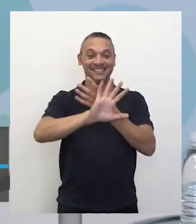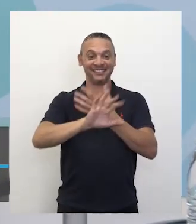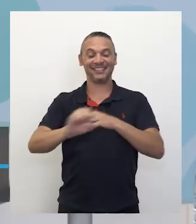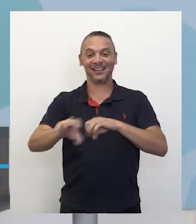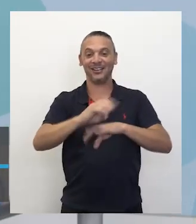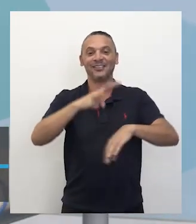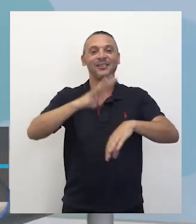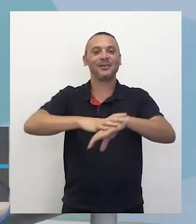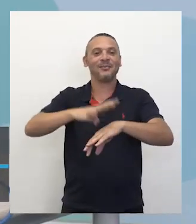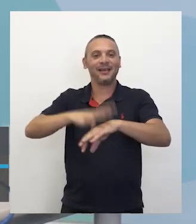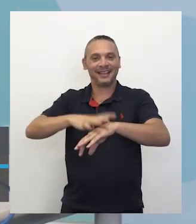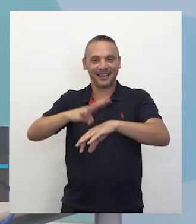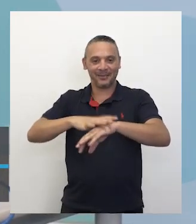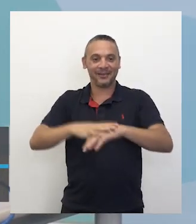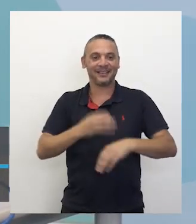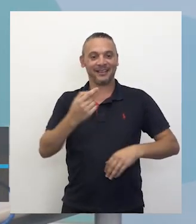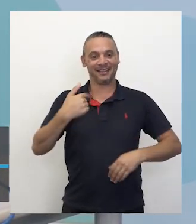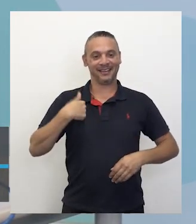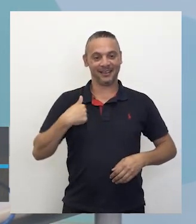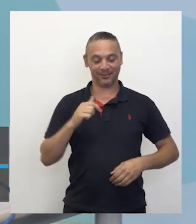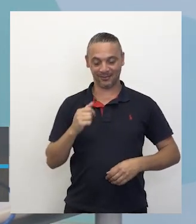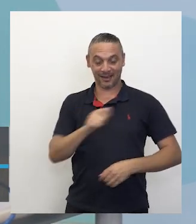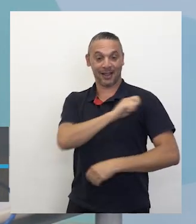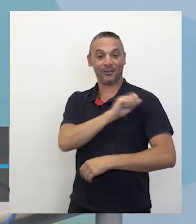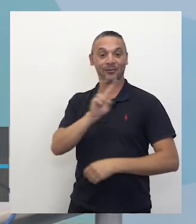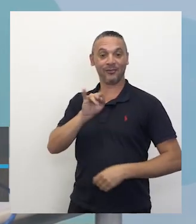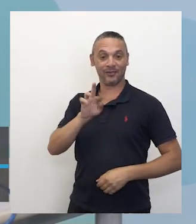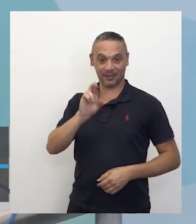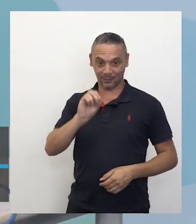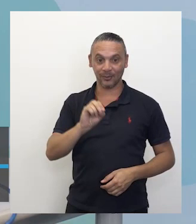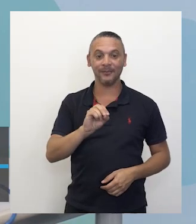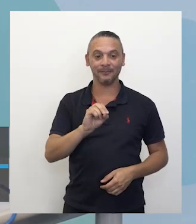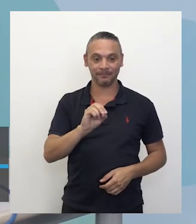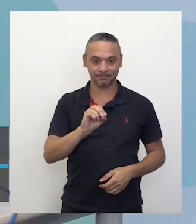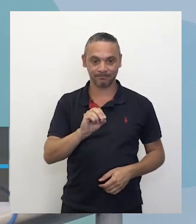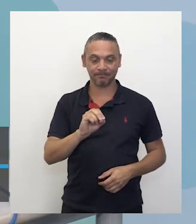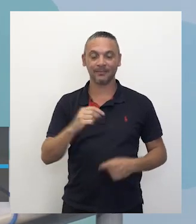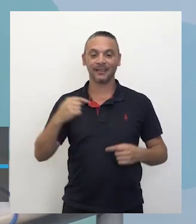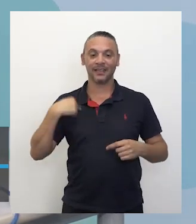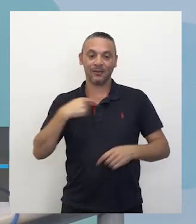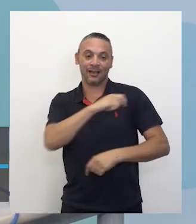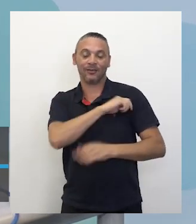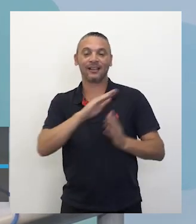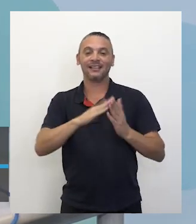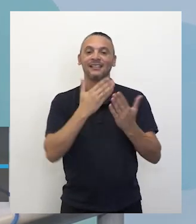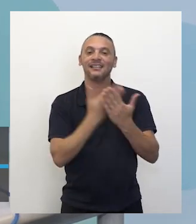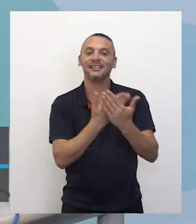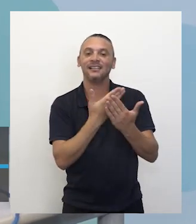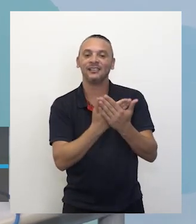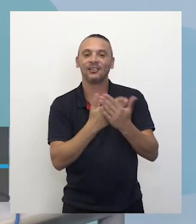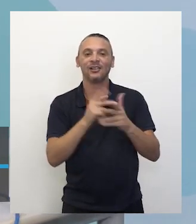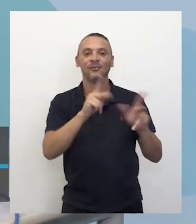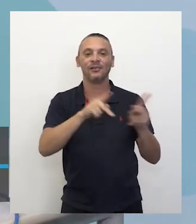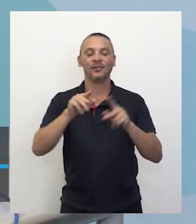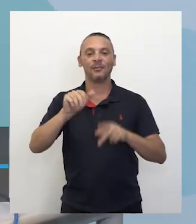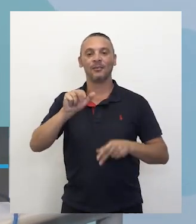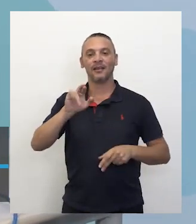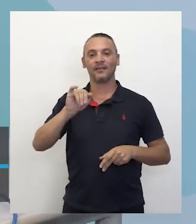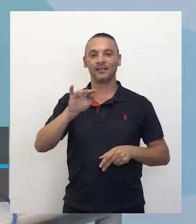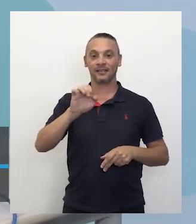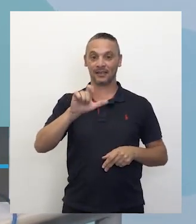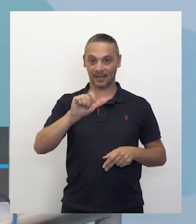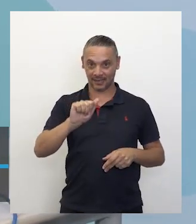aula de matemática. Bom, eu sou o aluno Vitor Hugo dos Santos Rocha. Eu sou aluno da Escola Estadual Professora Maristela da